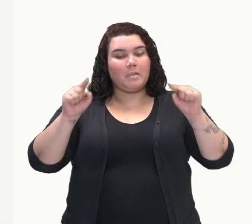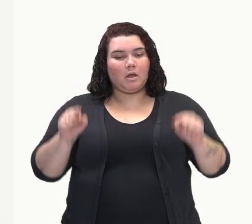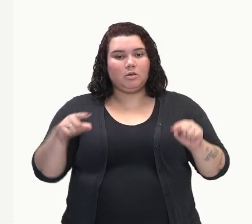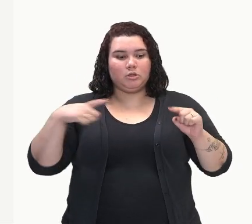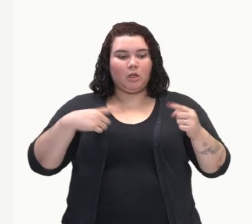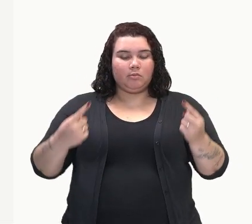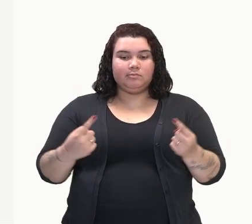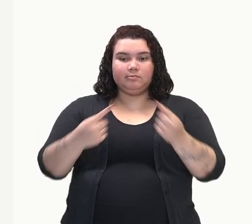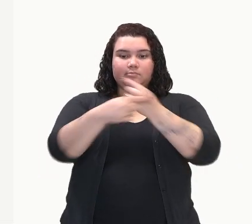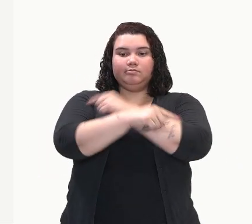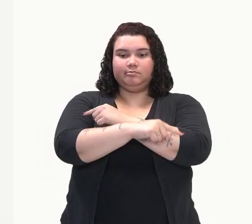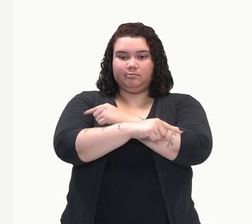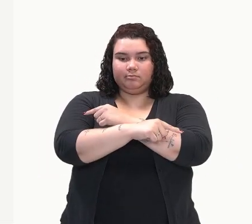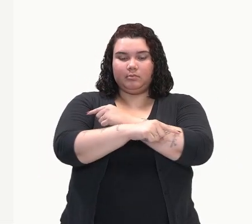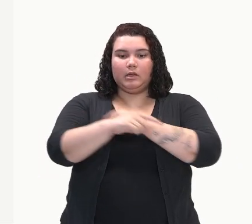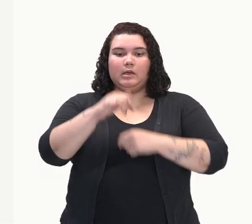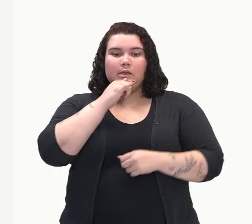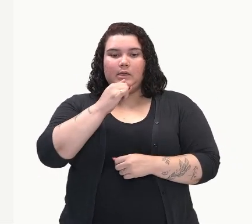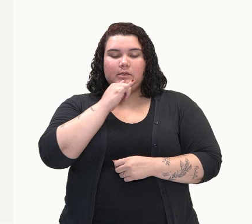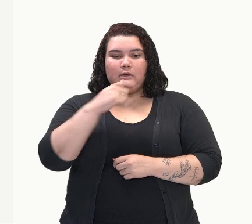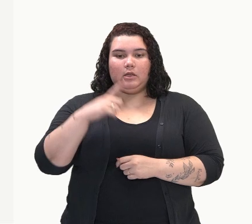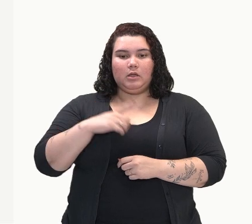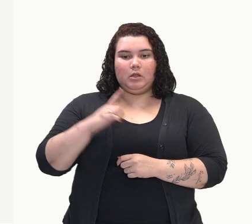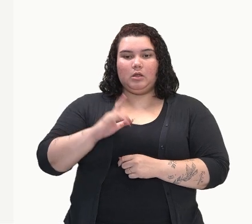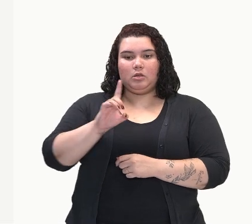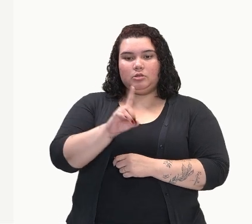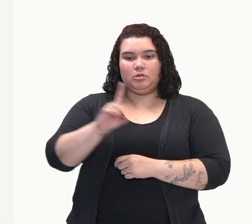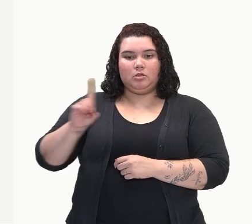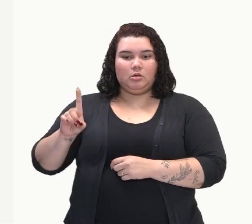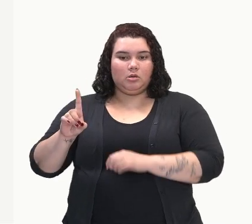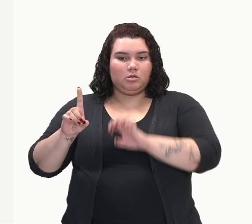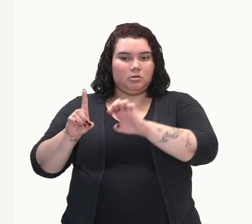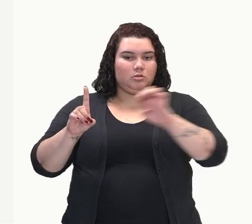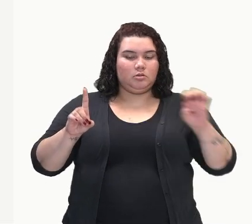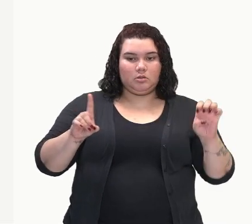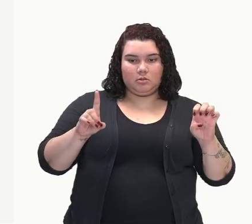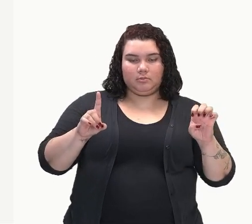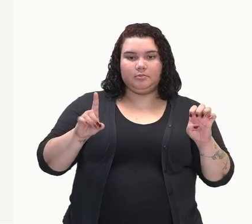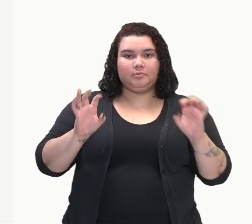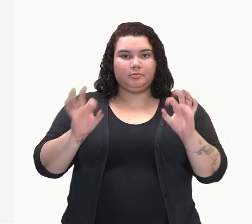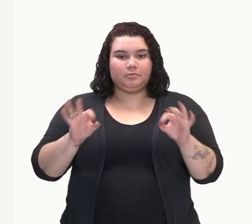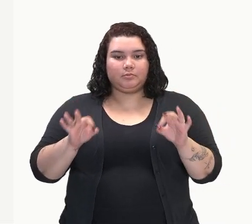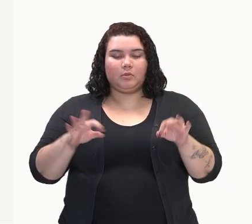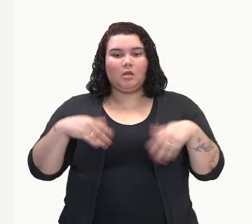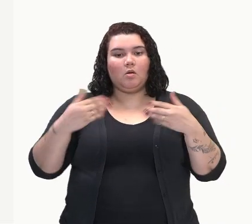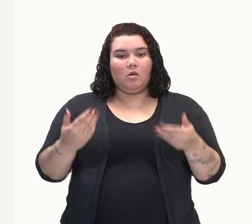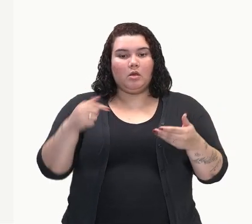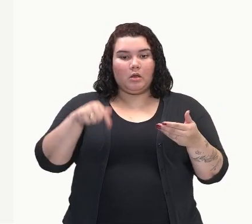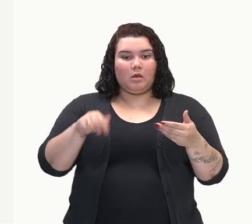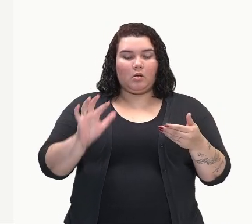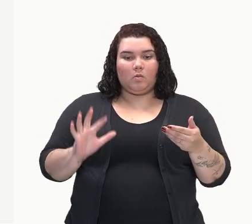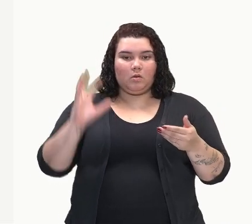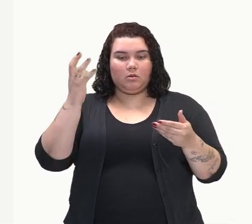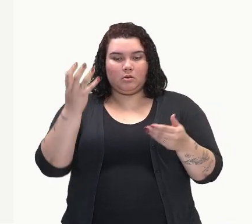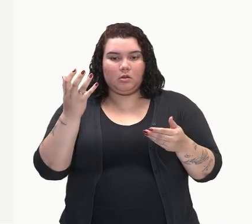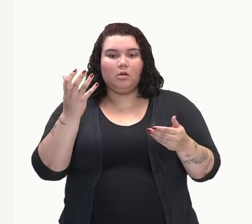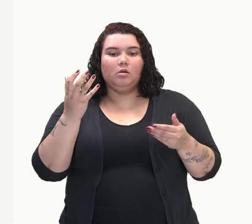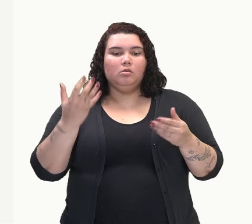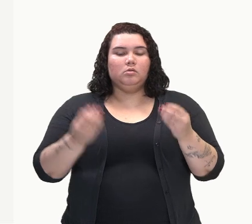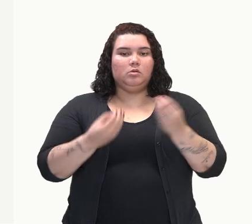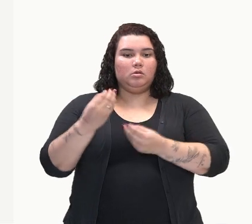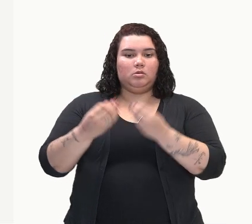sentidos opostos, enquanto uma aponta para a direita, a outra aponta para a esquerda. Quando isso acontece,